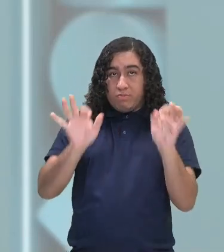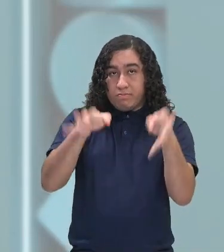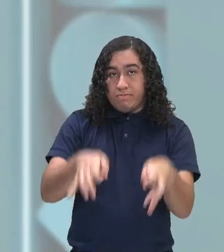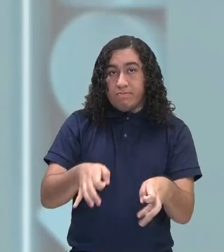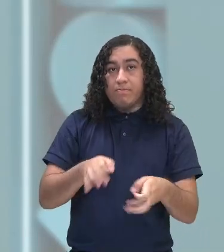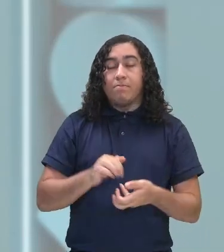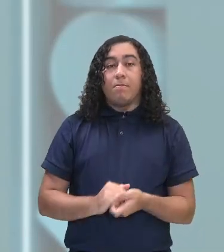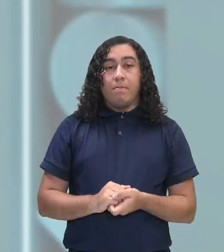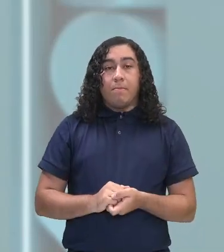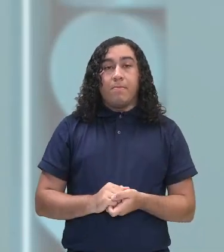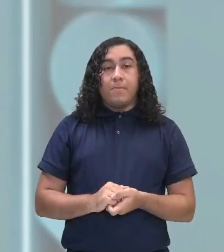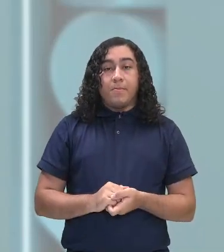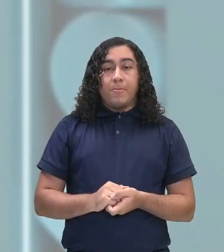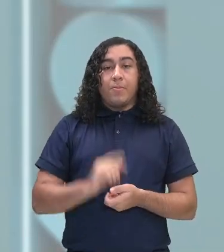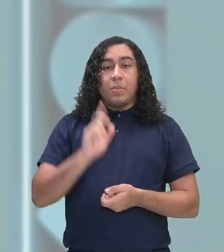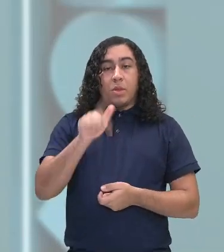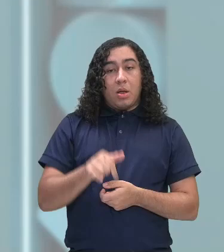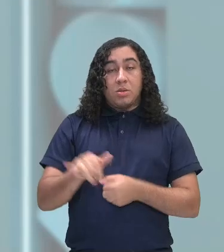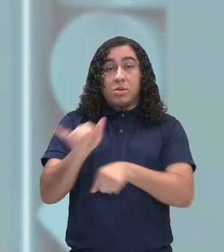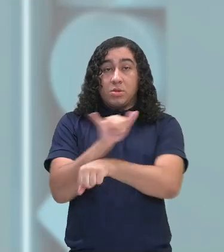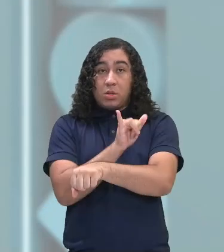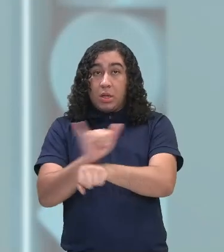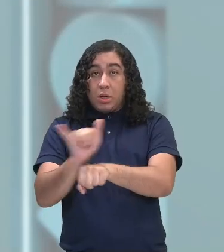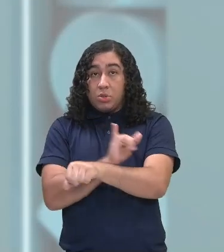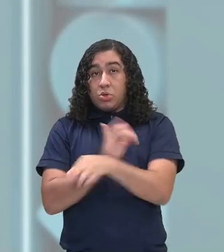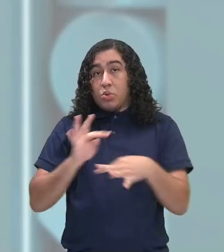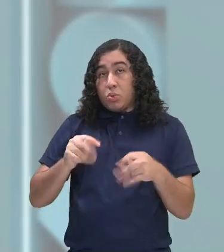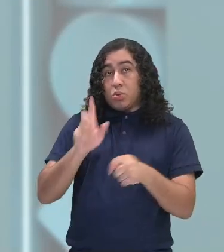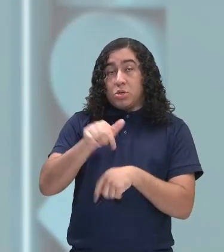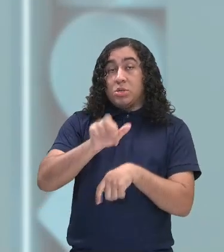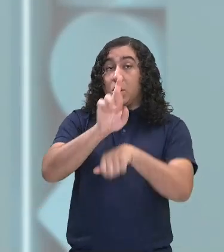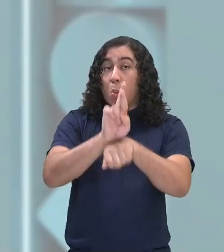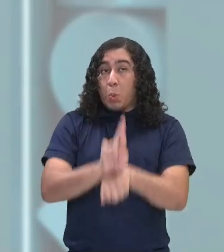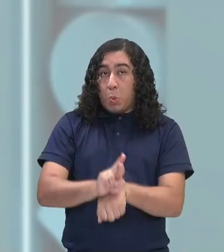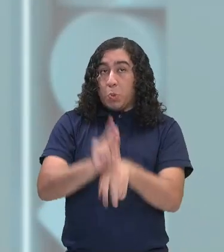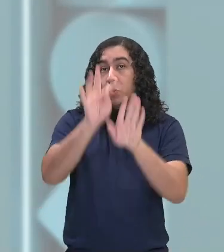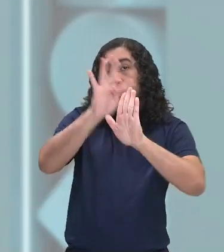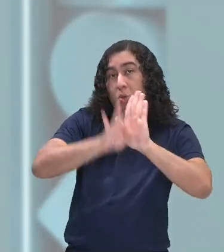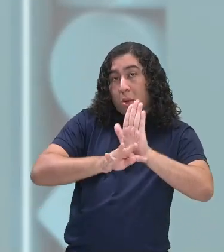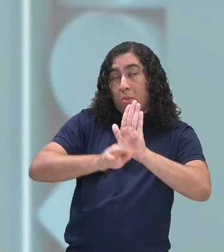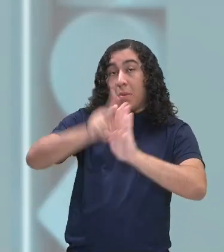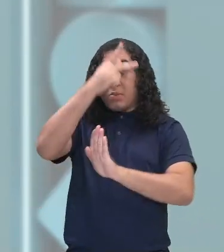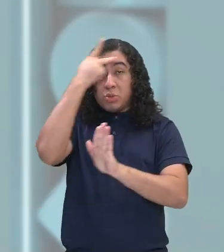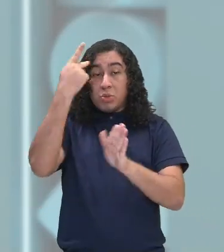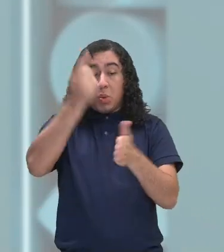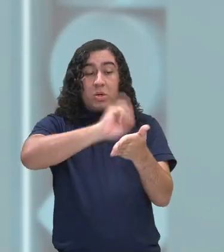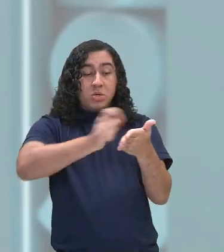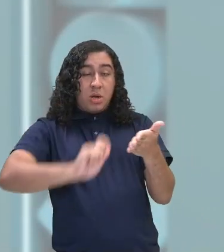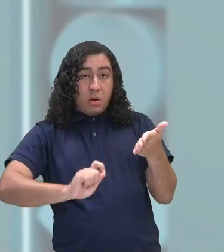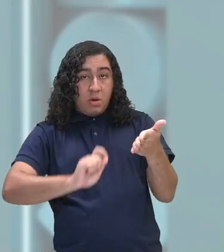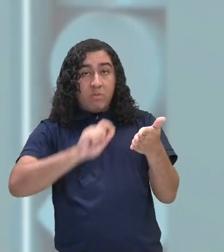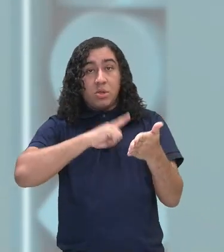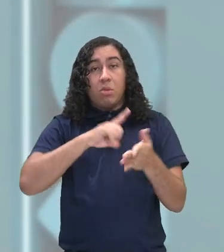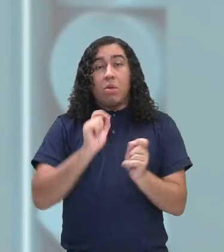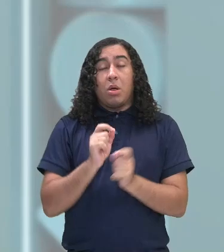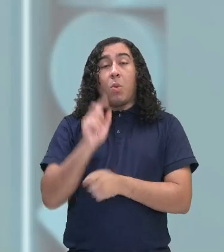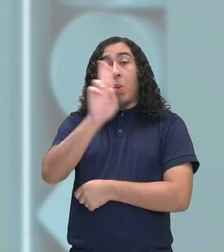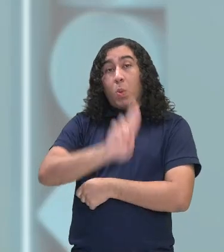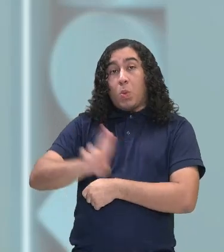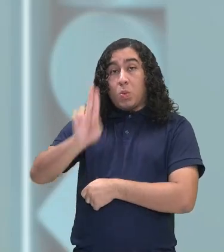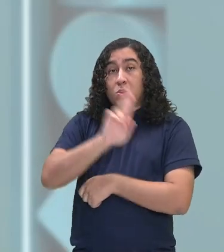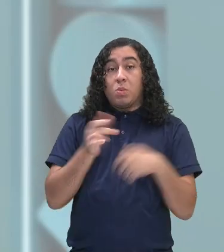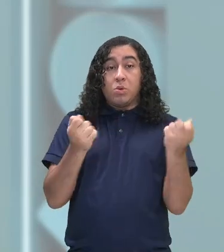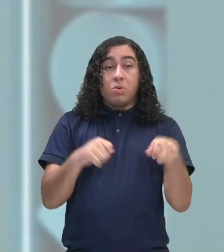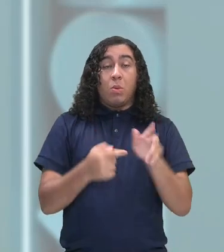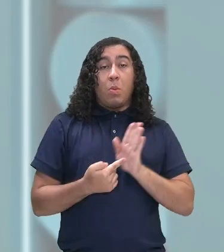essas alternativas, todas essas ferramentas, o escritor, o poeta, ele vai usar para trazer